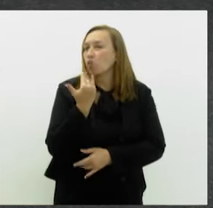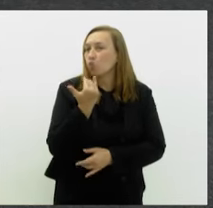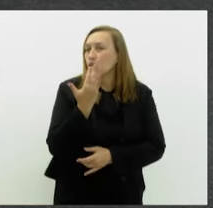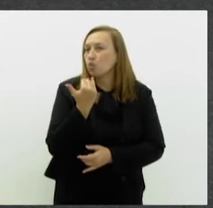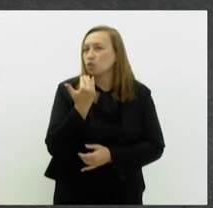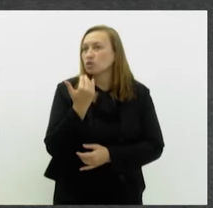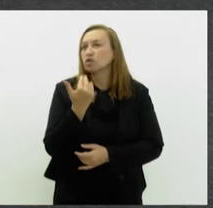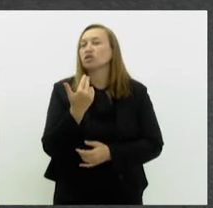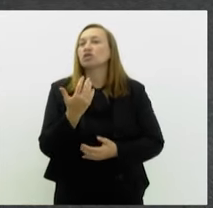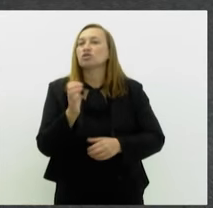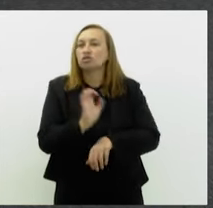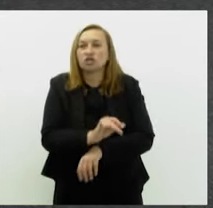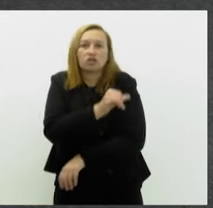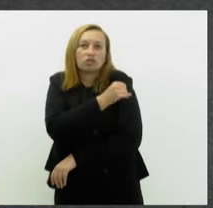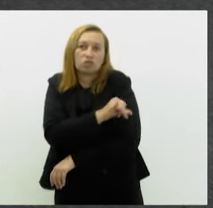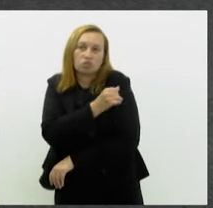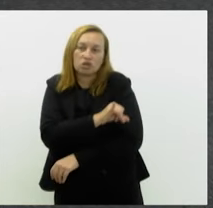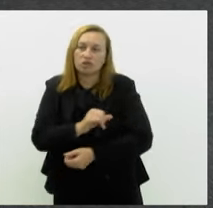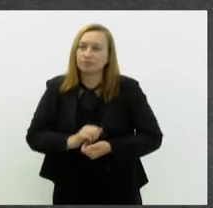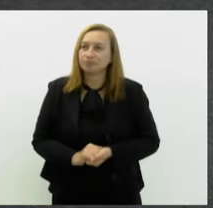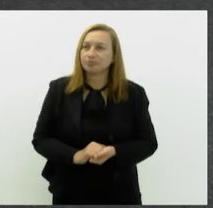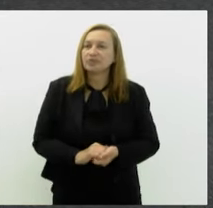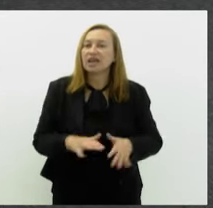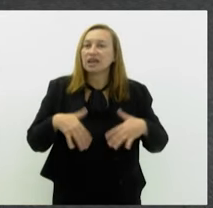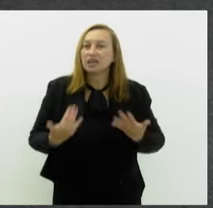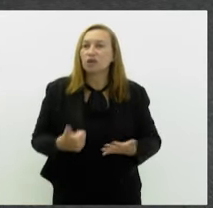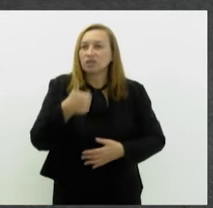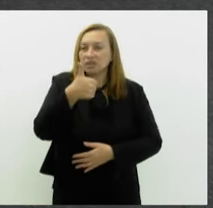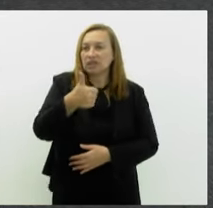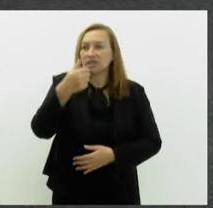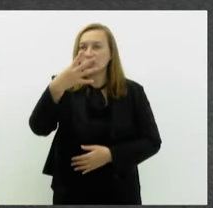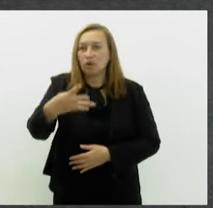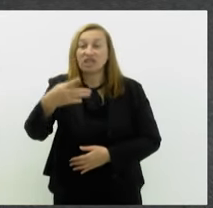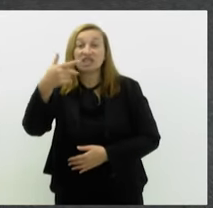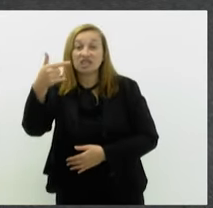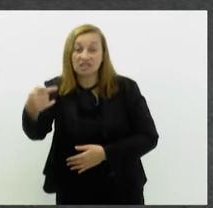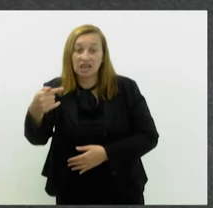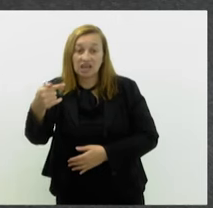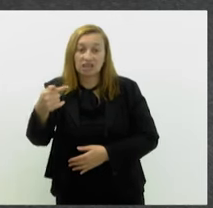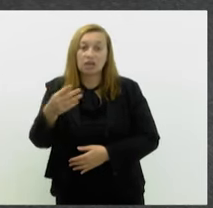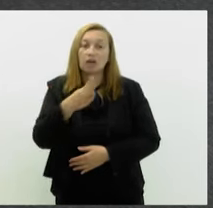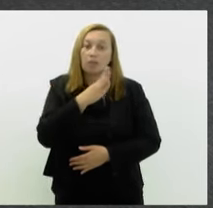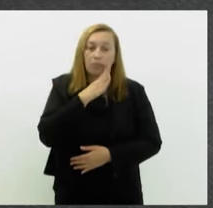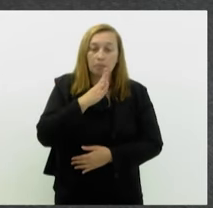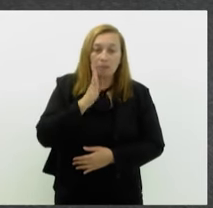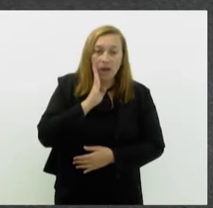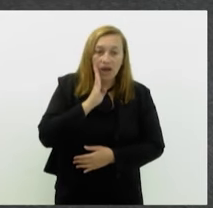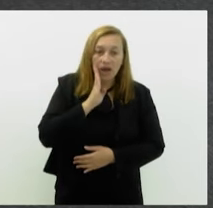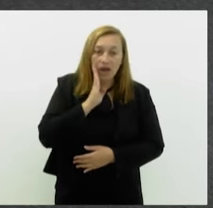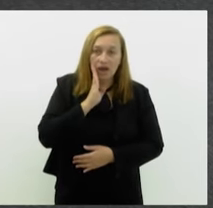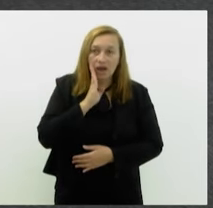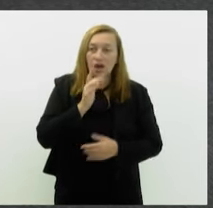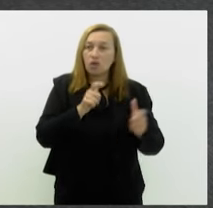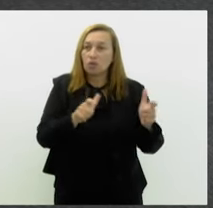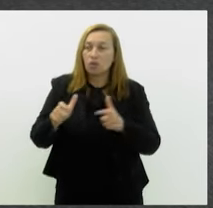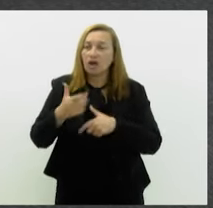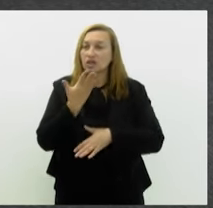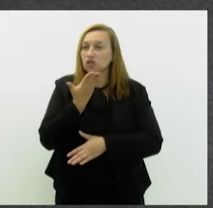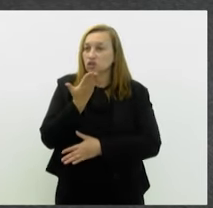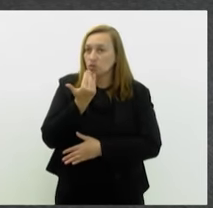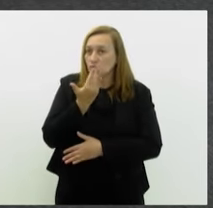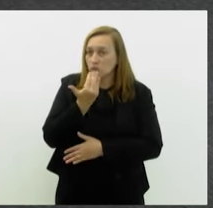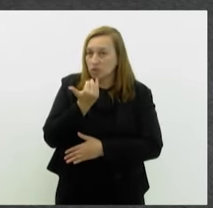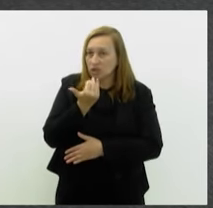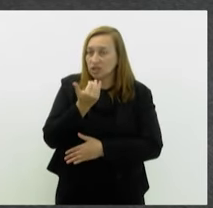do Estado do Rio de Janeiro. Então, hoje são 147 bares e estabelecimentos comerciais